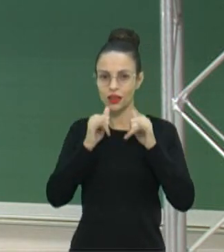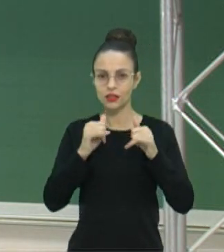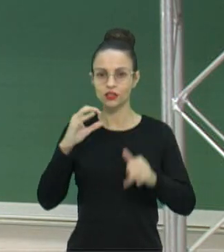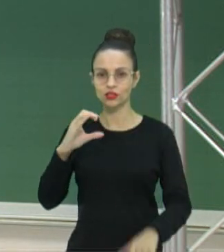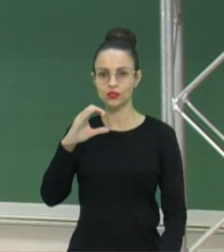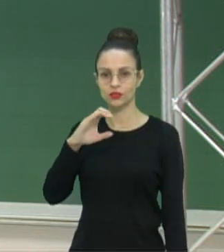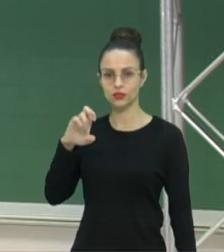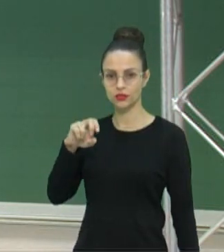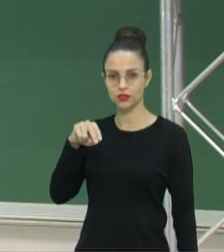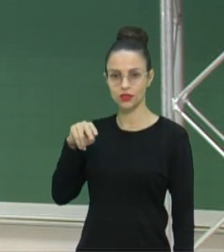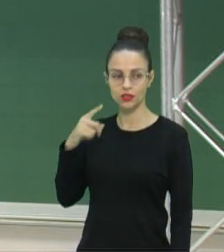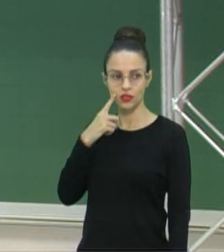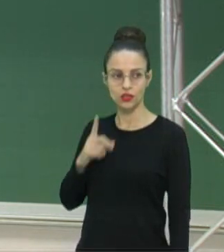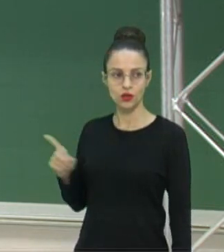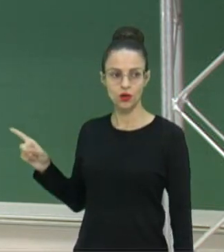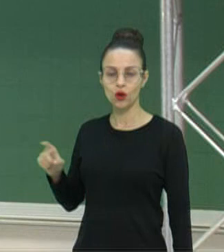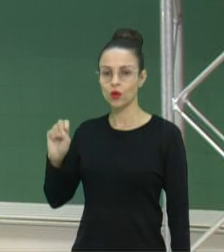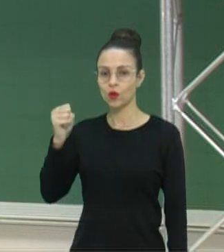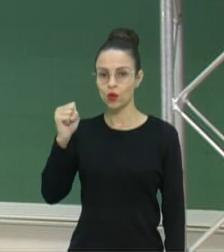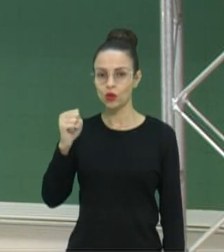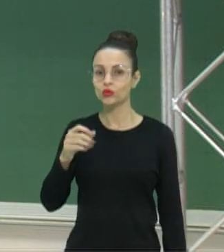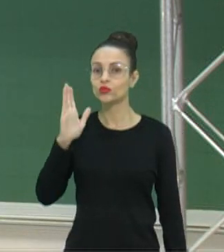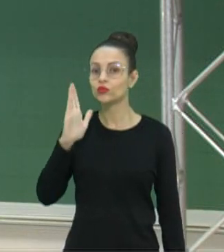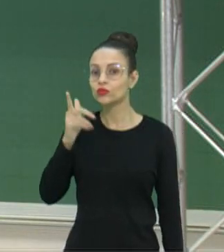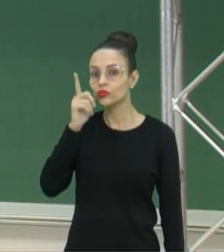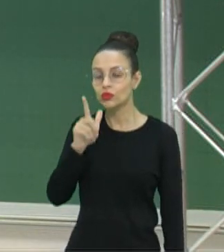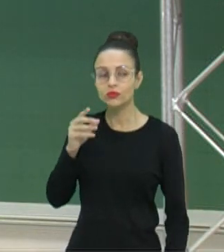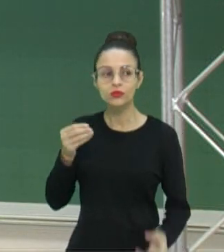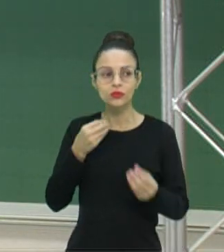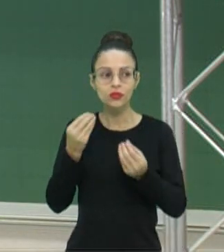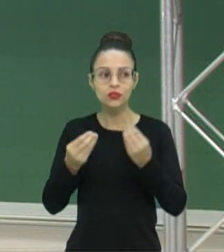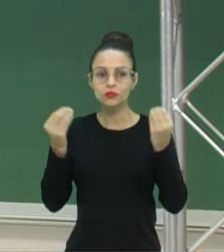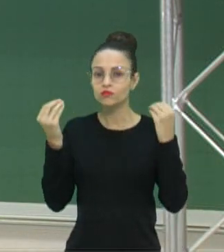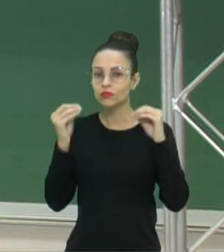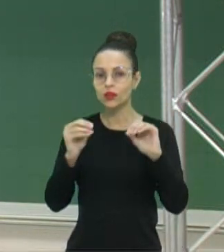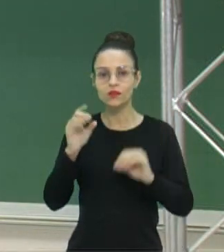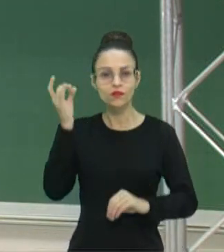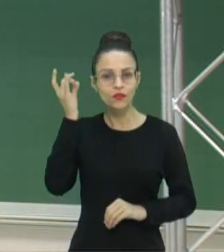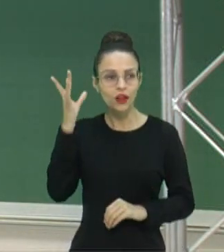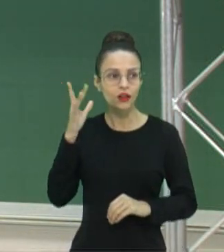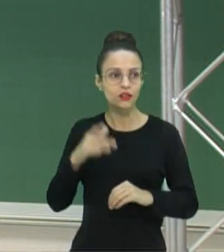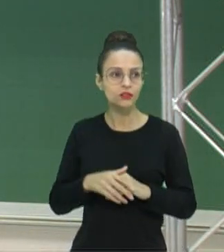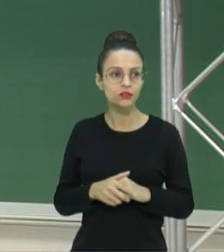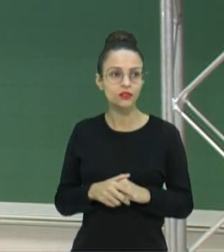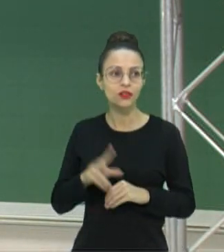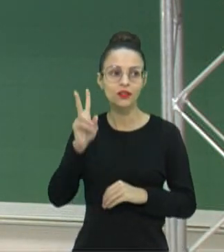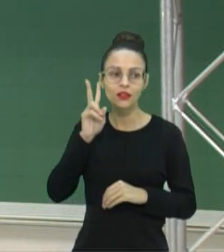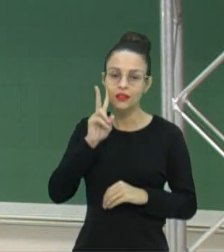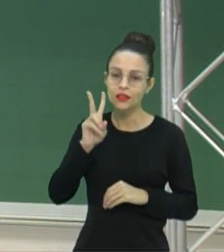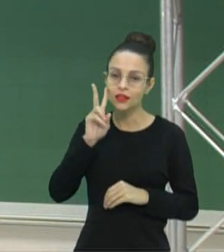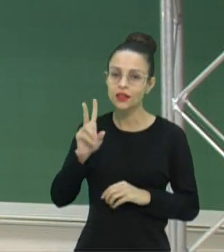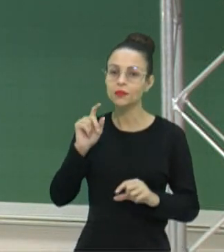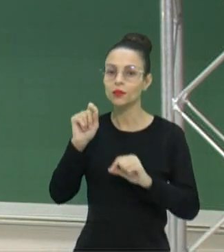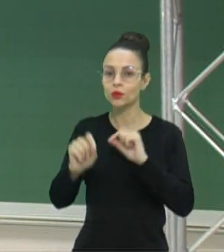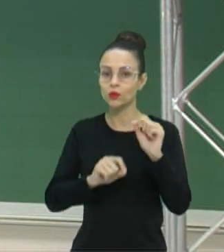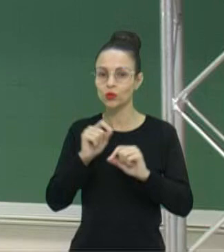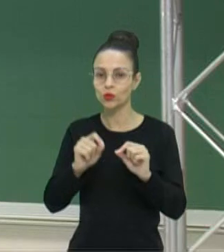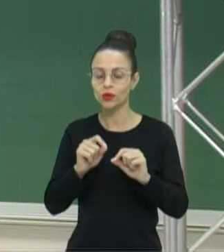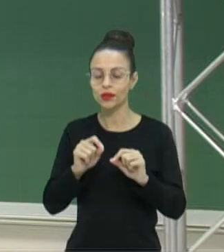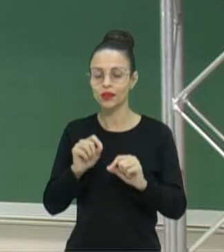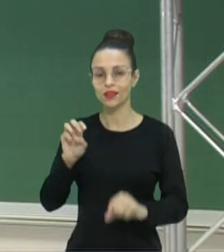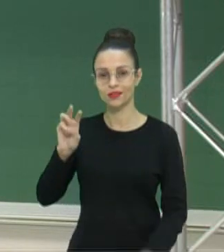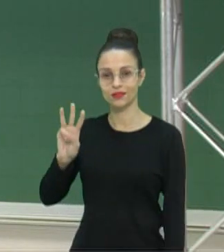aqui, ó, todo esse carinha, já é 8, eu consigo aplicar facilmente, né? Lembre-se que